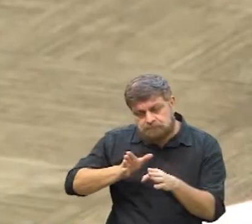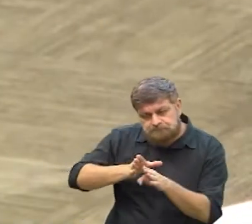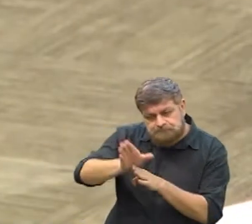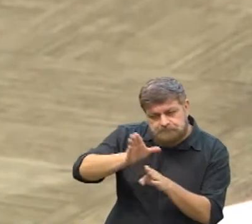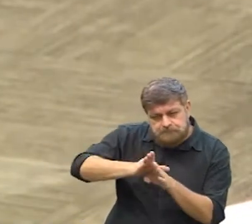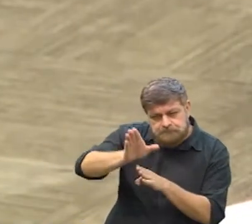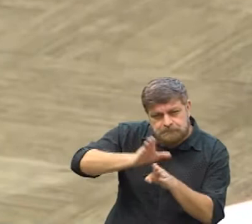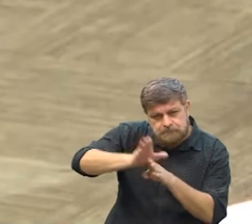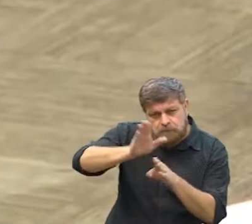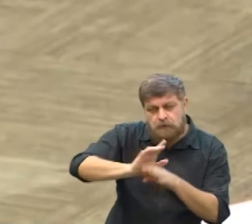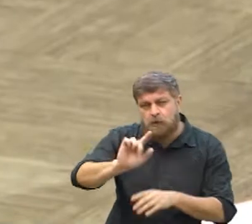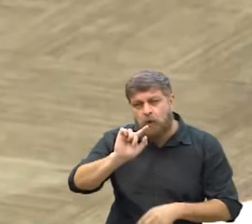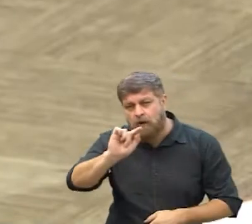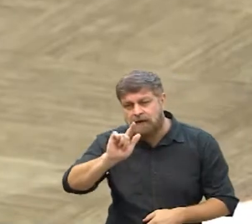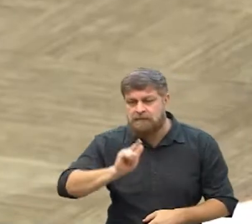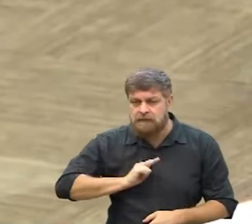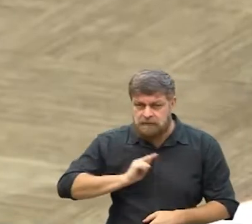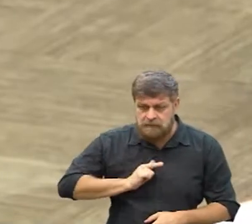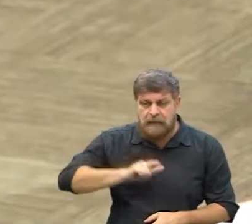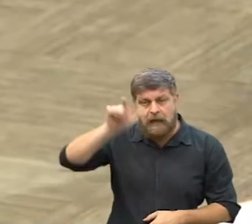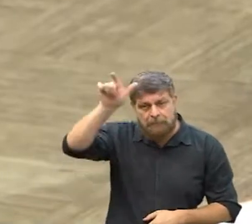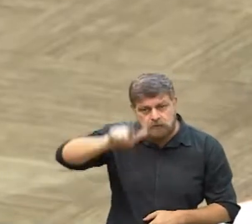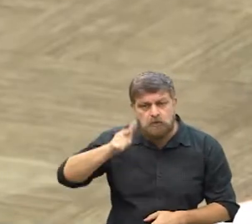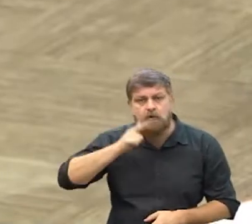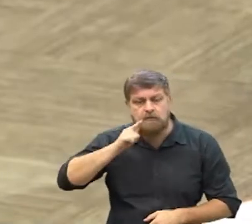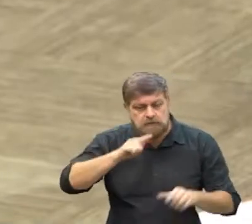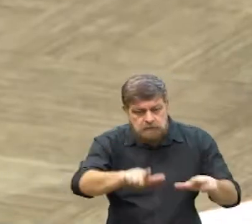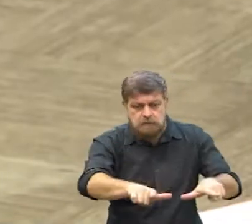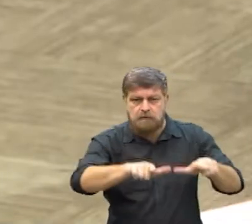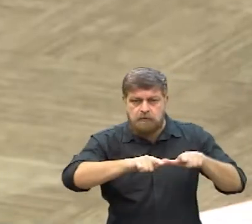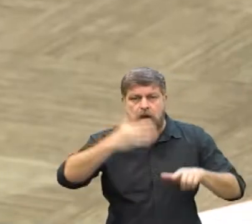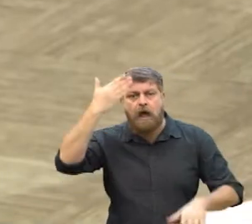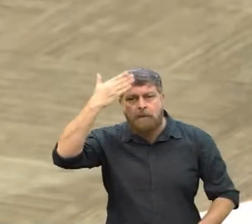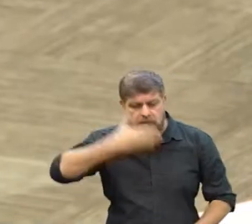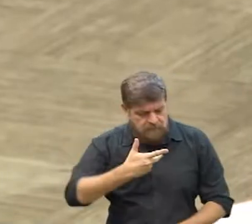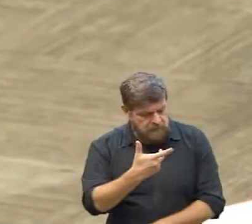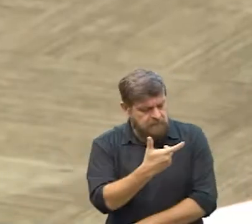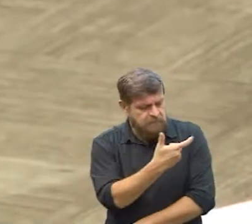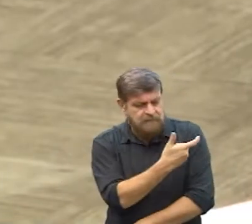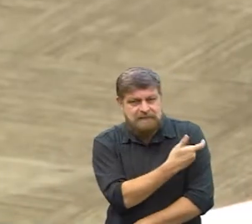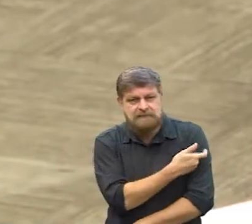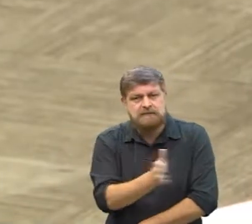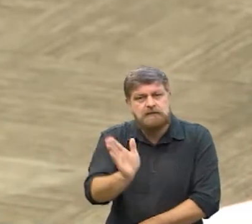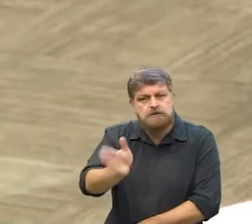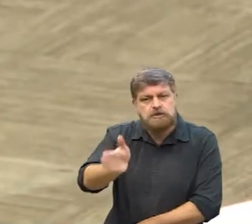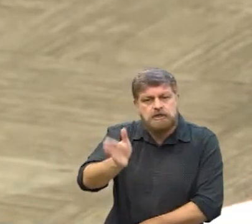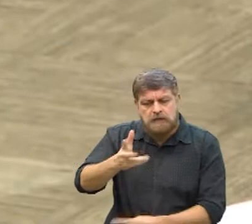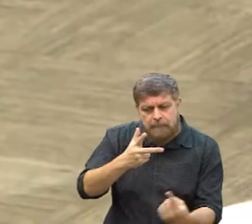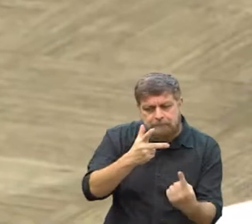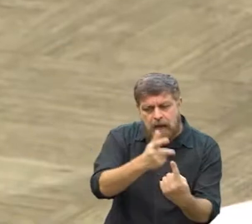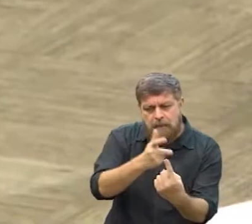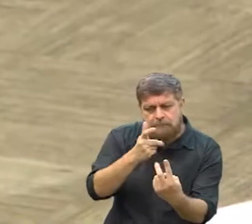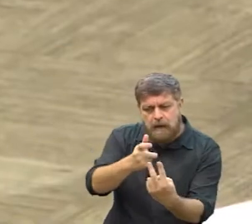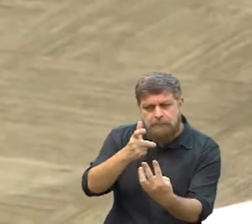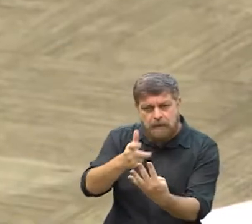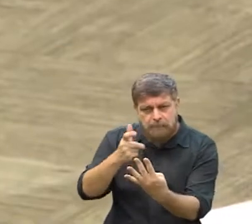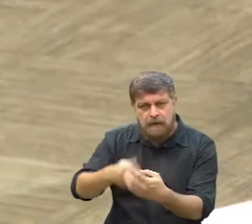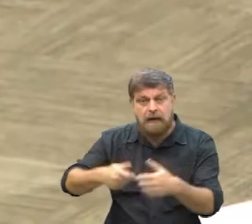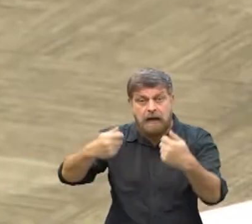de uma recomendação que dê essa condição de acesso aí às pessoas que estão tomando a vacina,